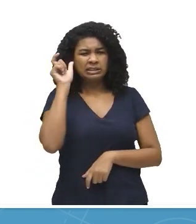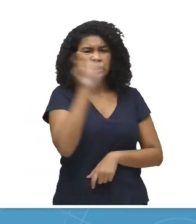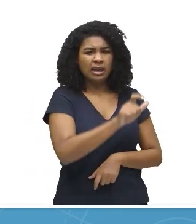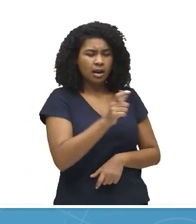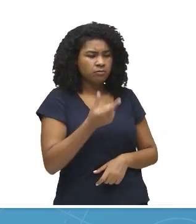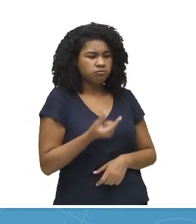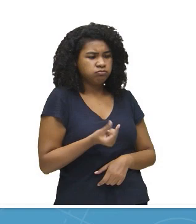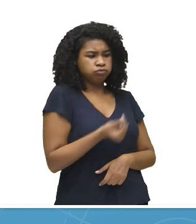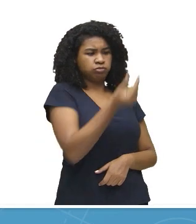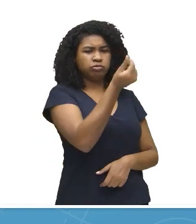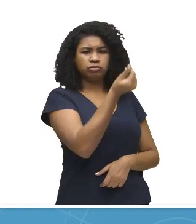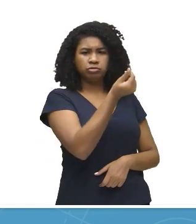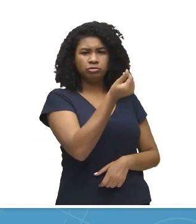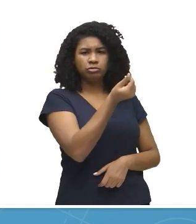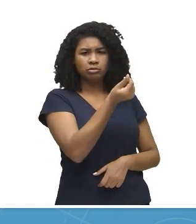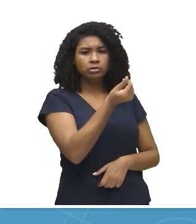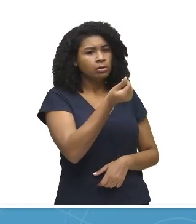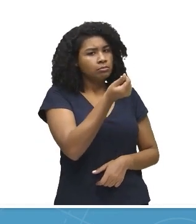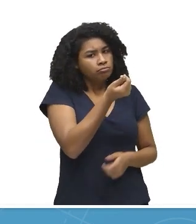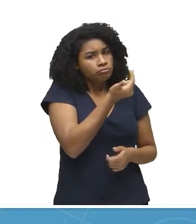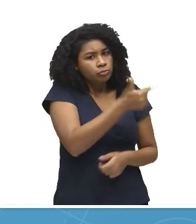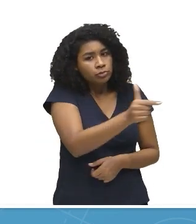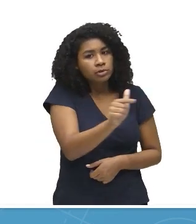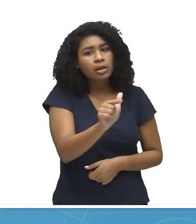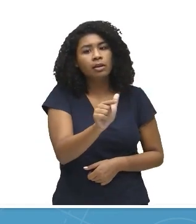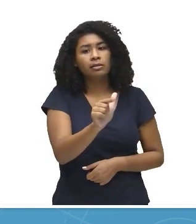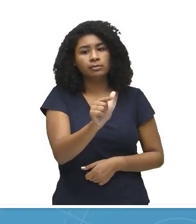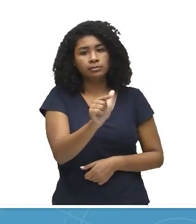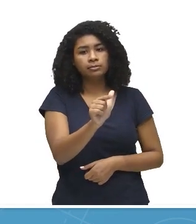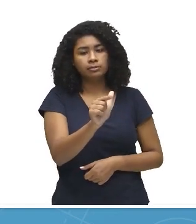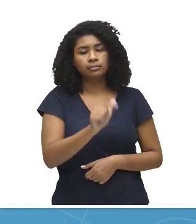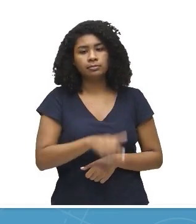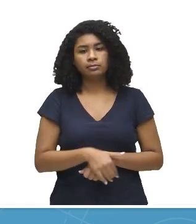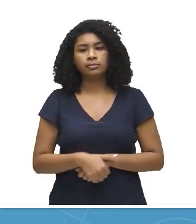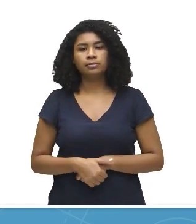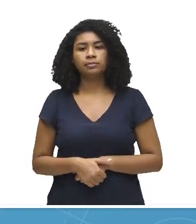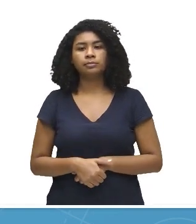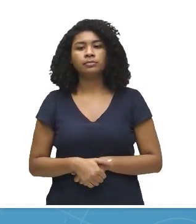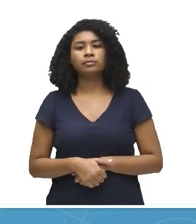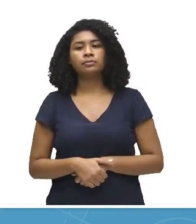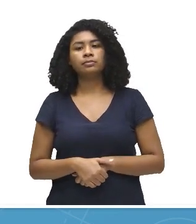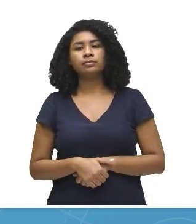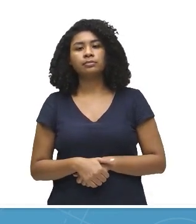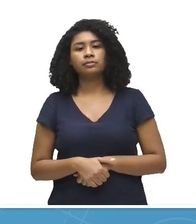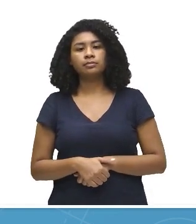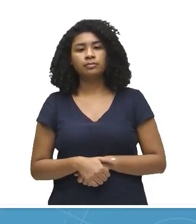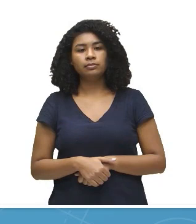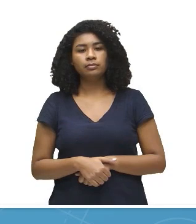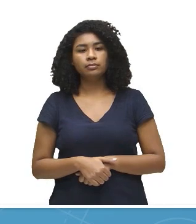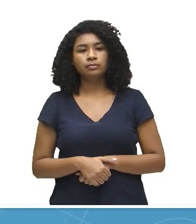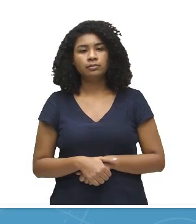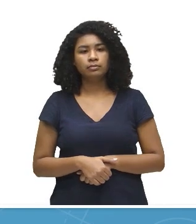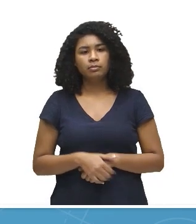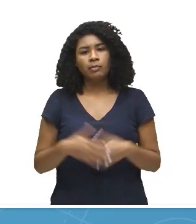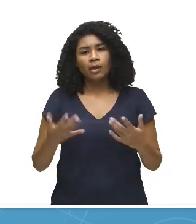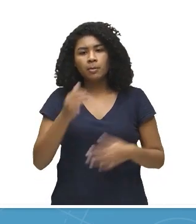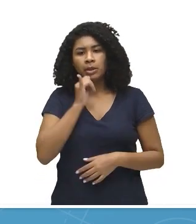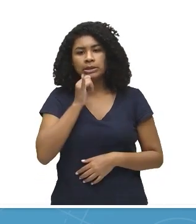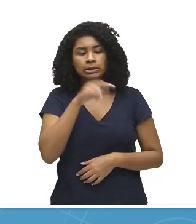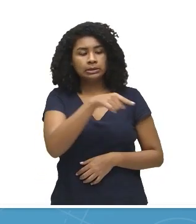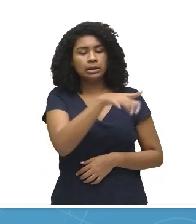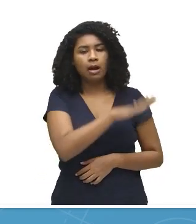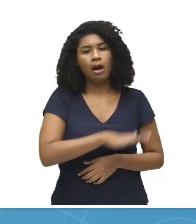valor utilitário econômico, né? Não vai utilizar economicamente aquela área. Digamos que aquela área